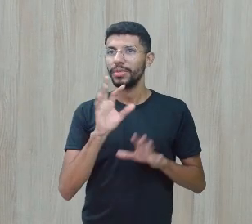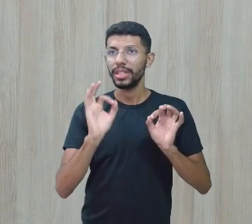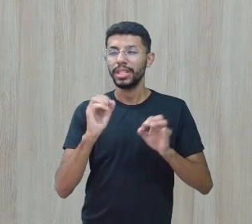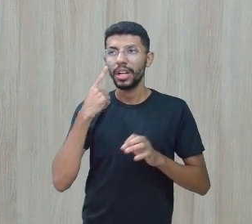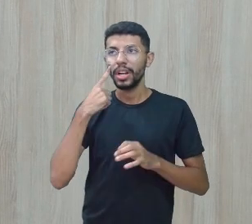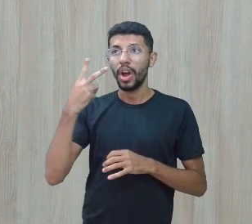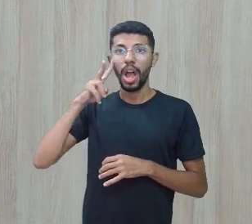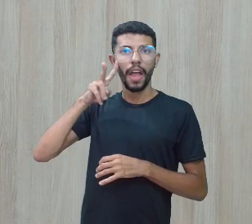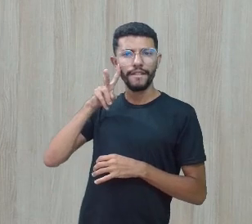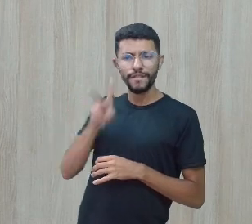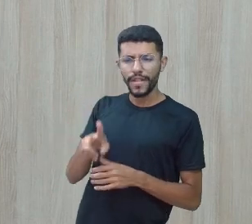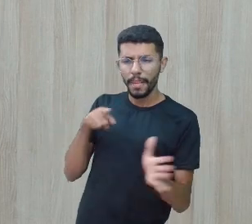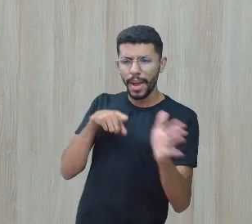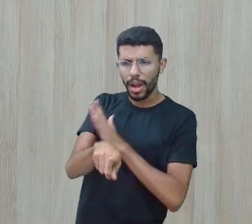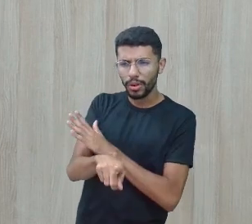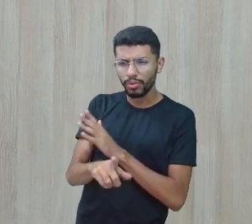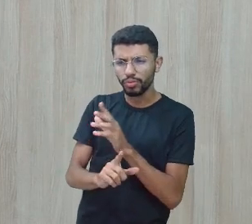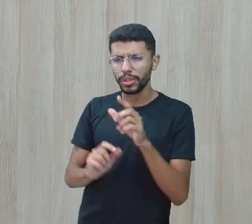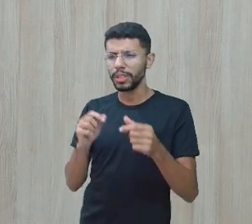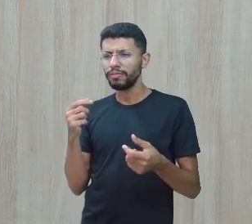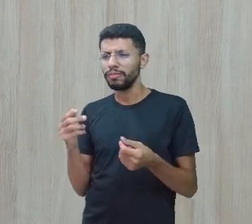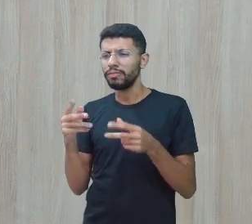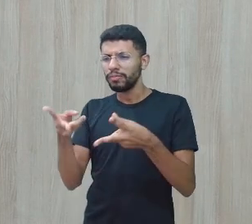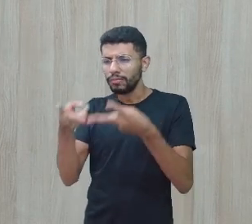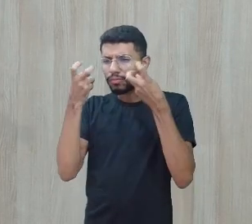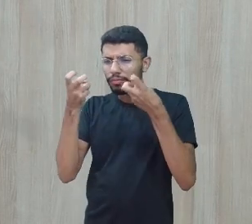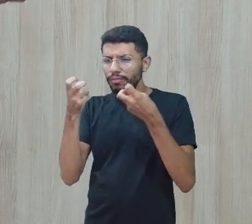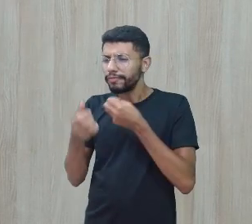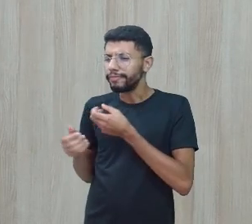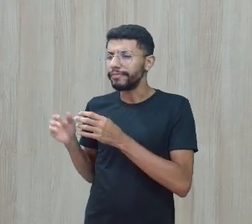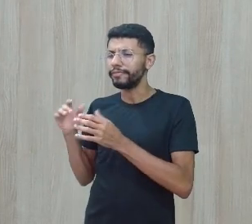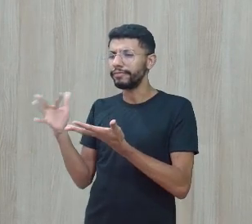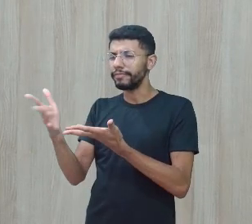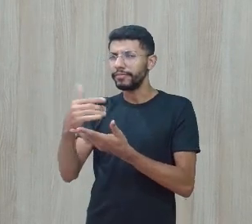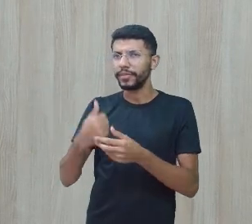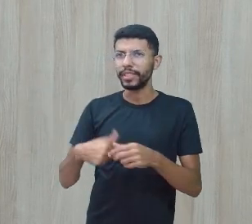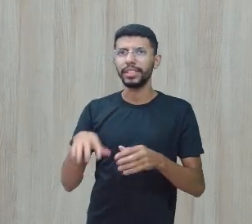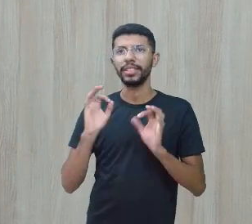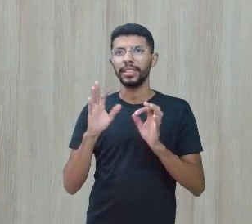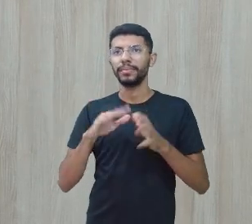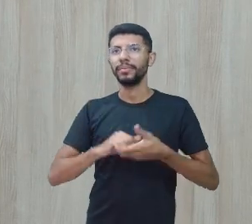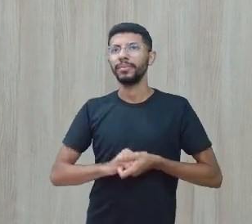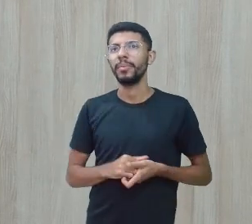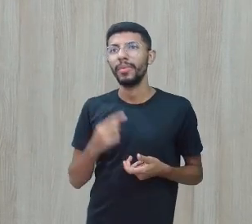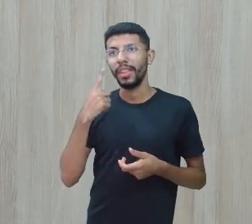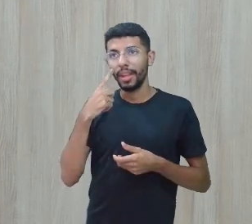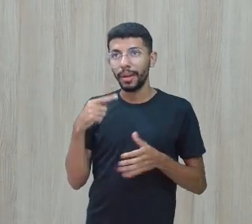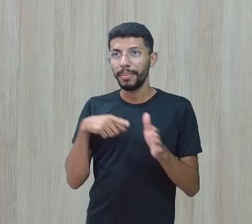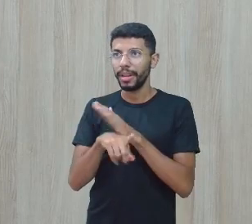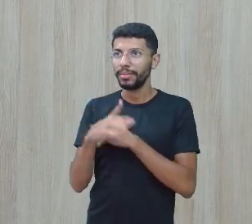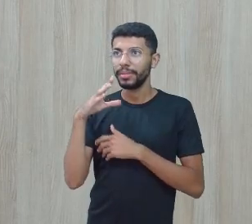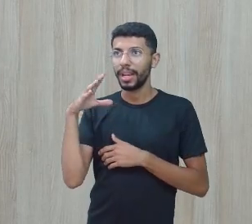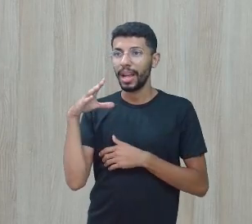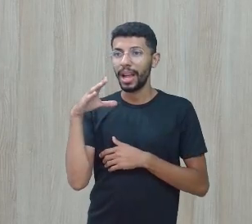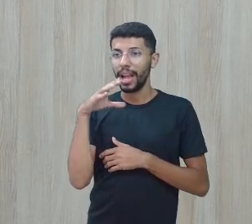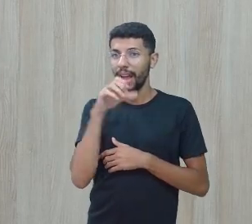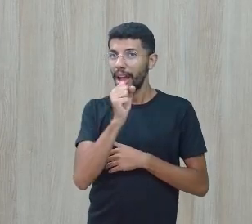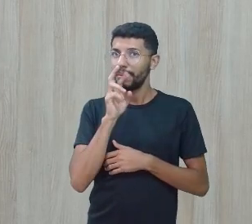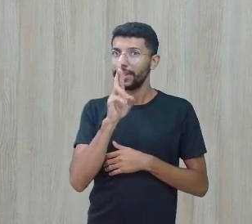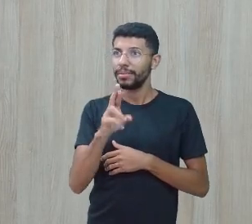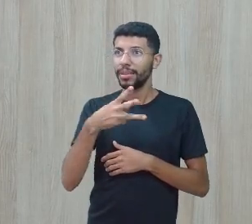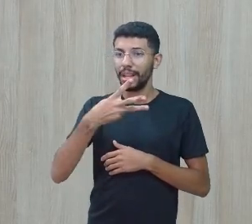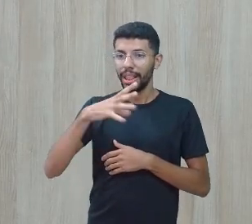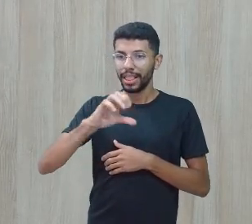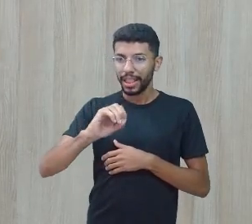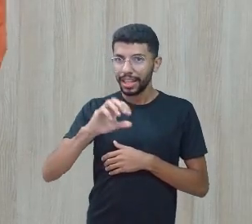olhar para a questão, ver o que a questão quer, rapidinho. Questão para resolver em 30 segundos, que é o tempinho que a